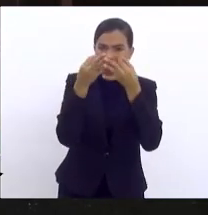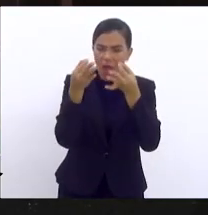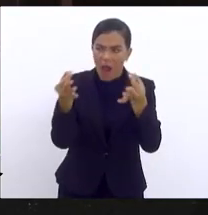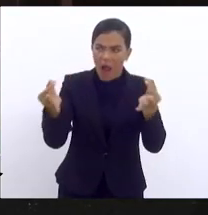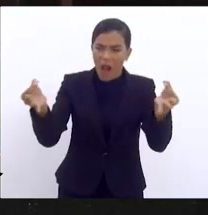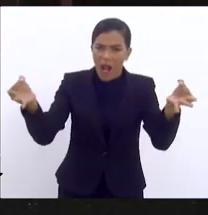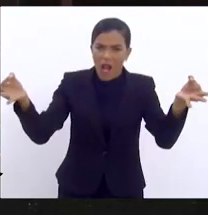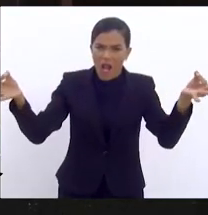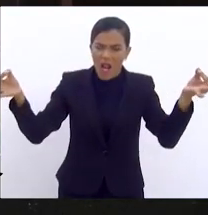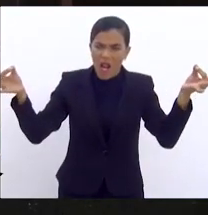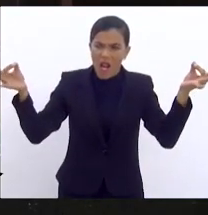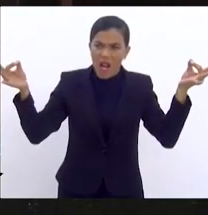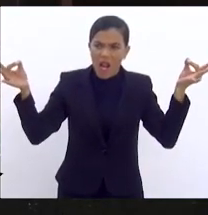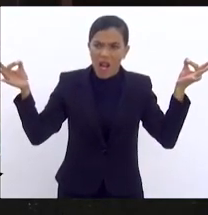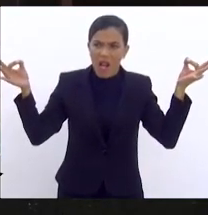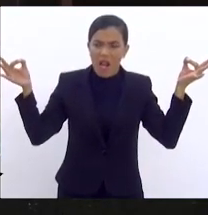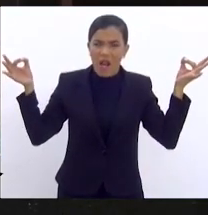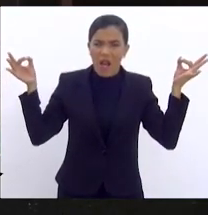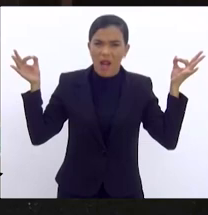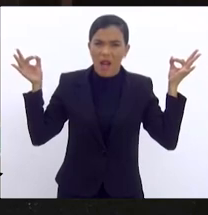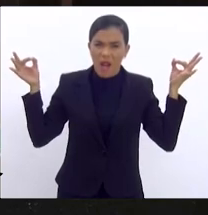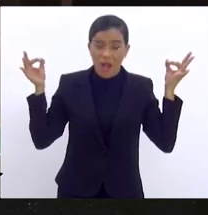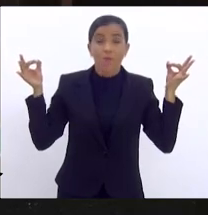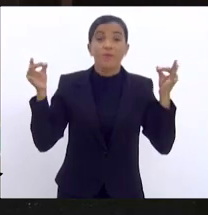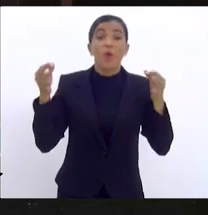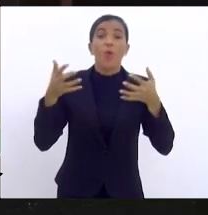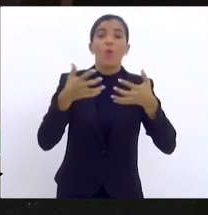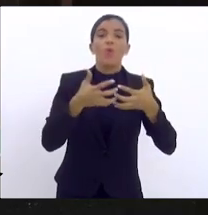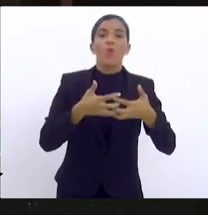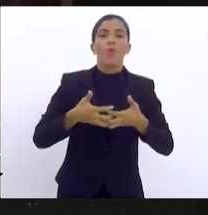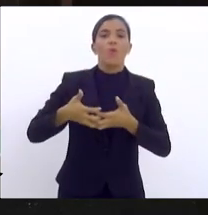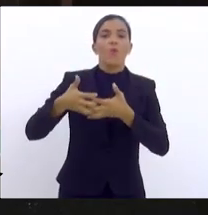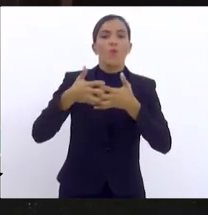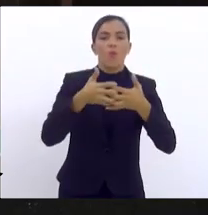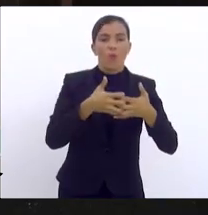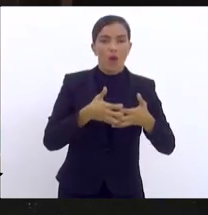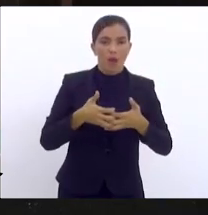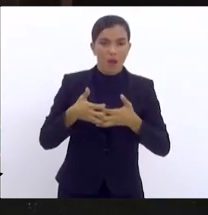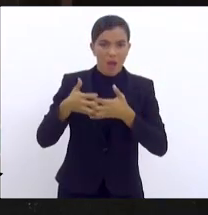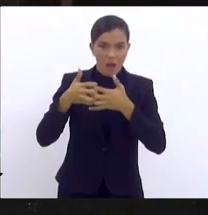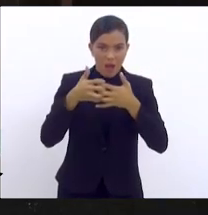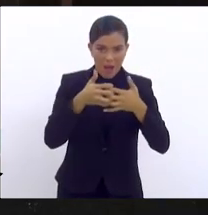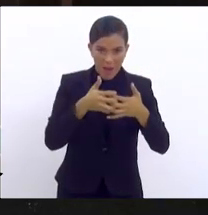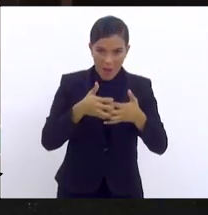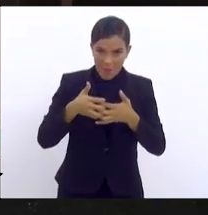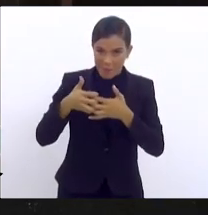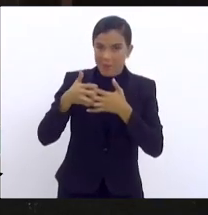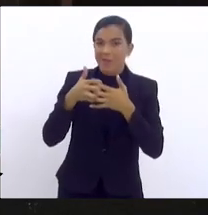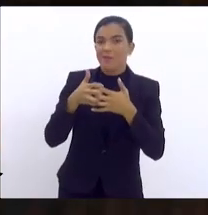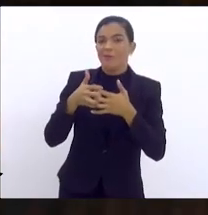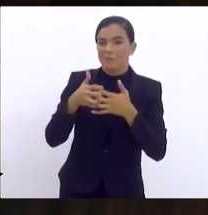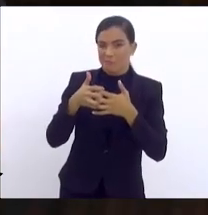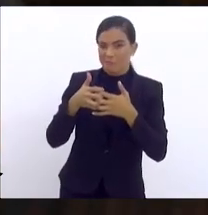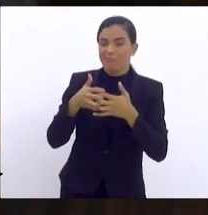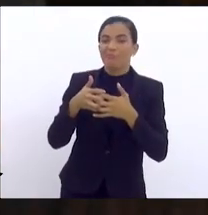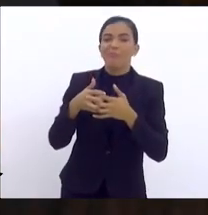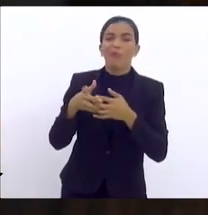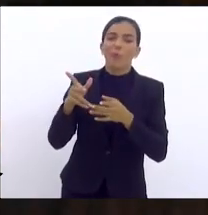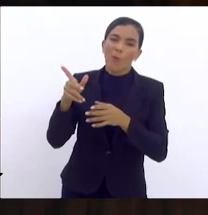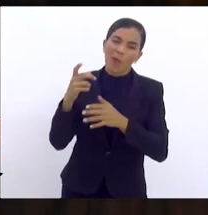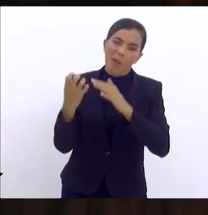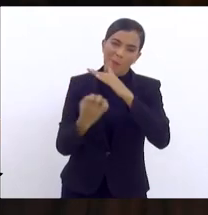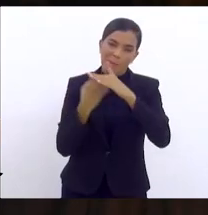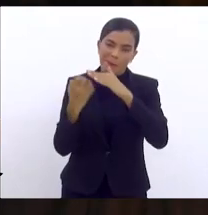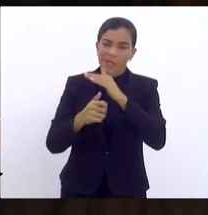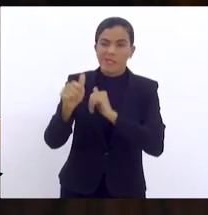da situação vem um caminhão de uma determinada multinacional de bebidas